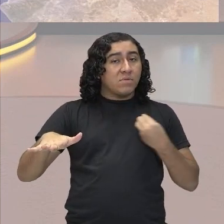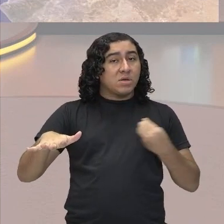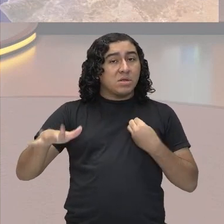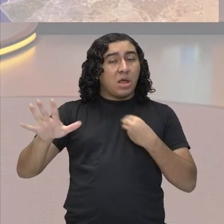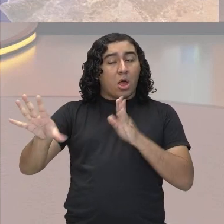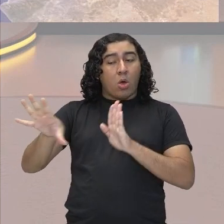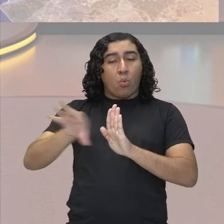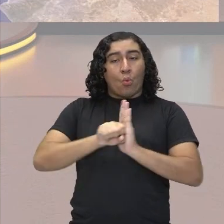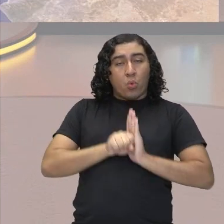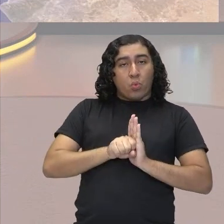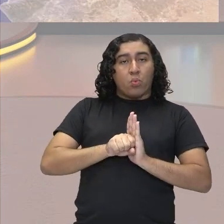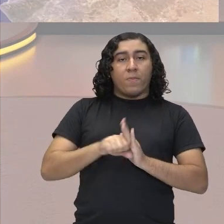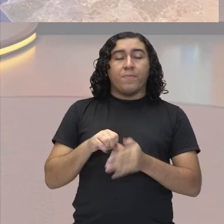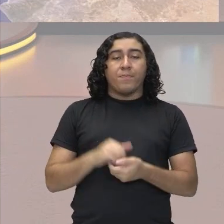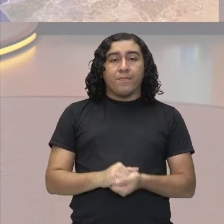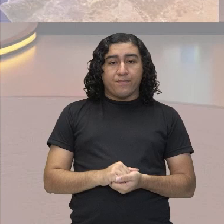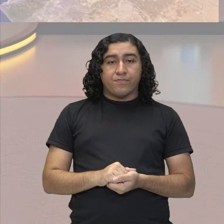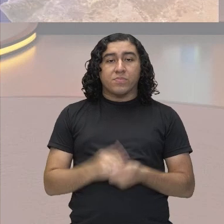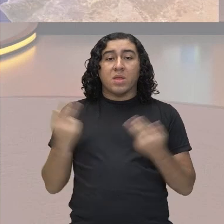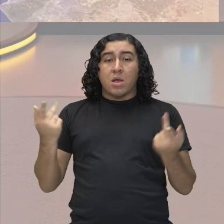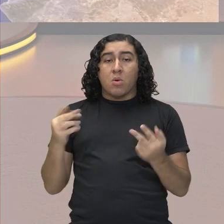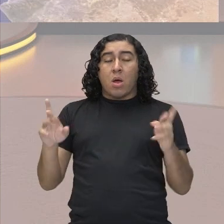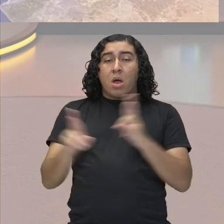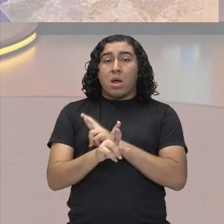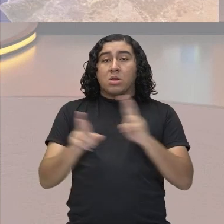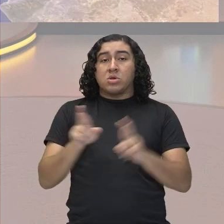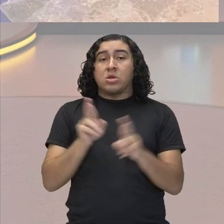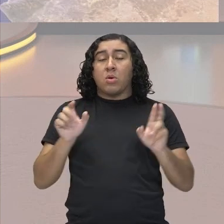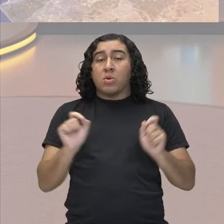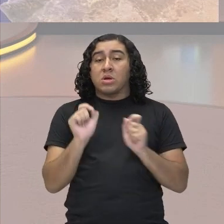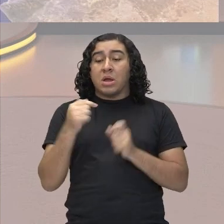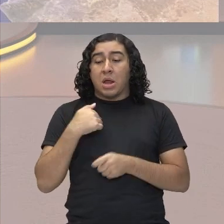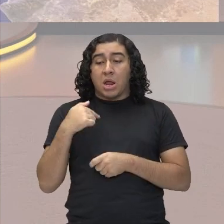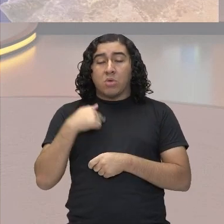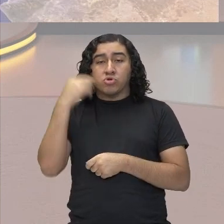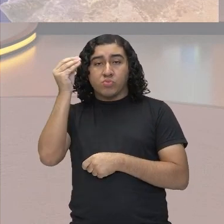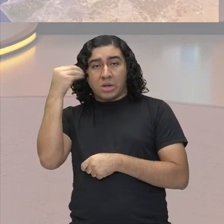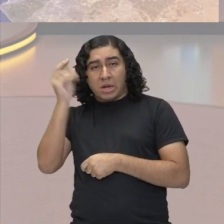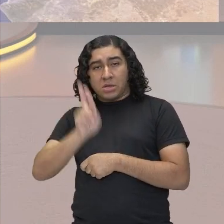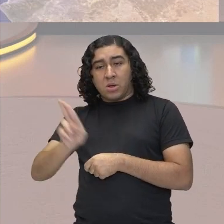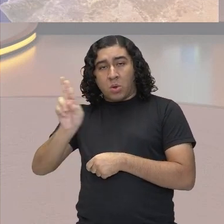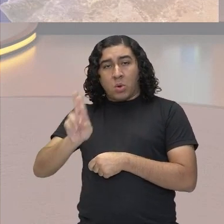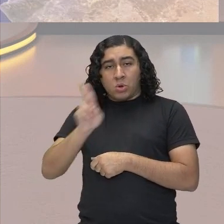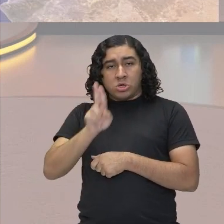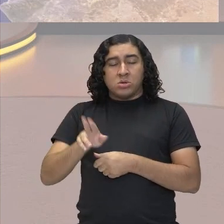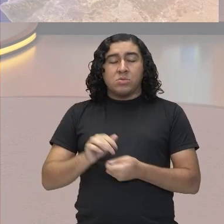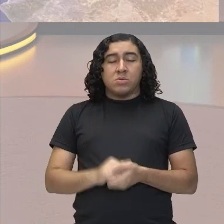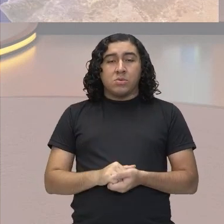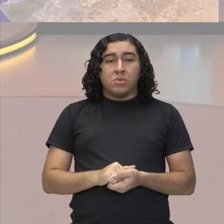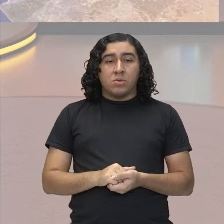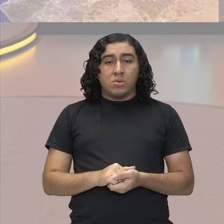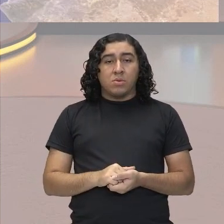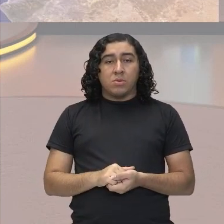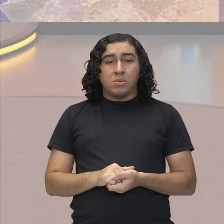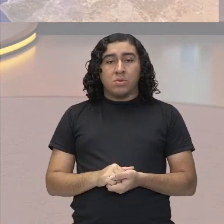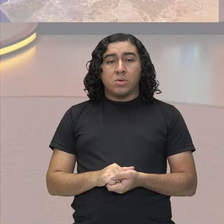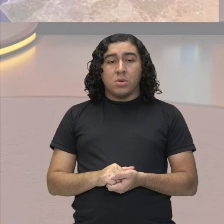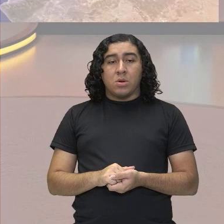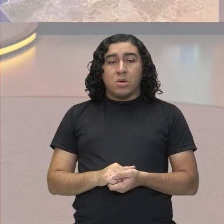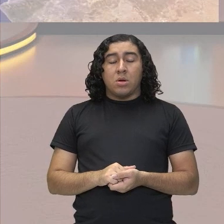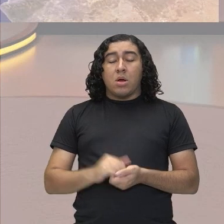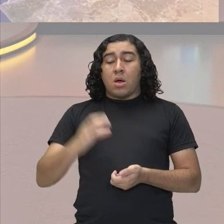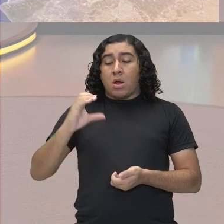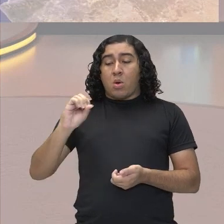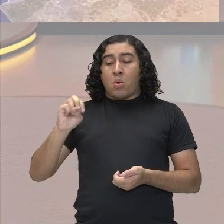mesma coisa com relação àquilo que eu vou consumir, né? E quando a gente fala de consumo aqui, a gente